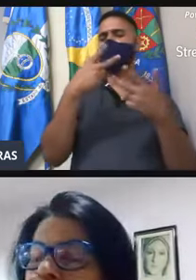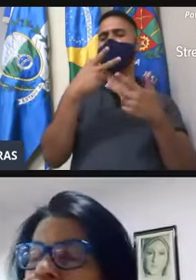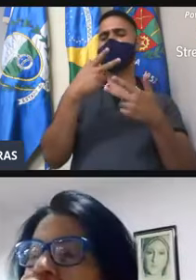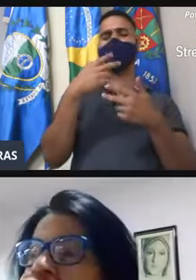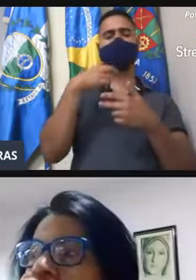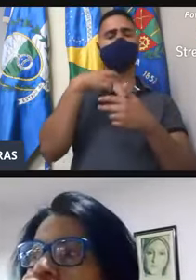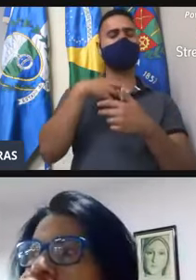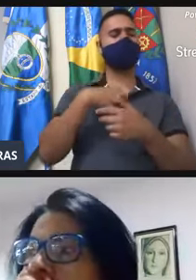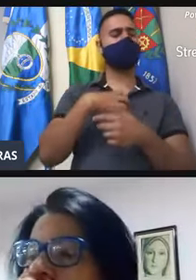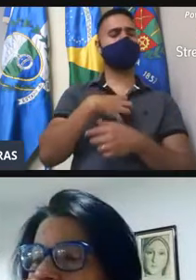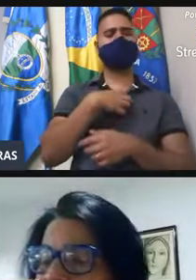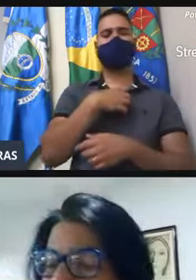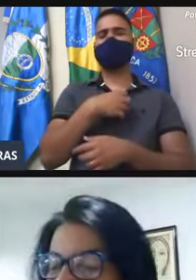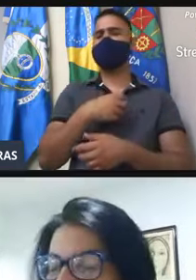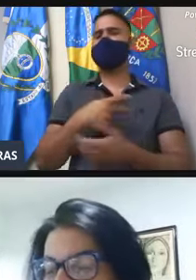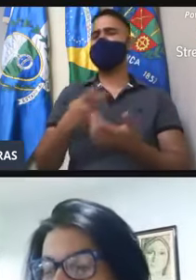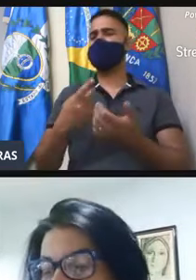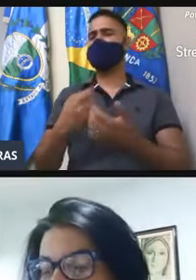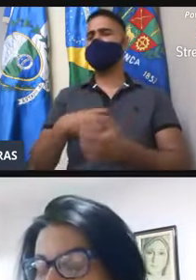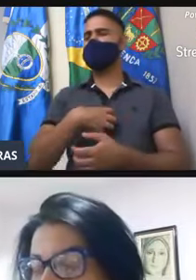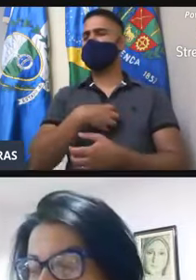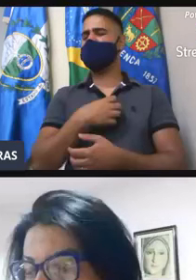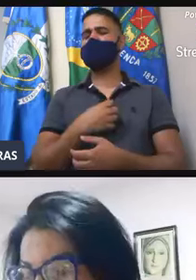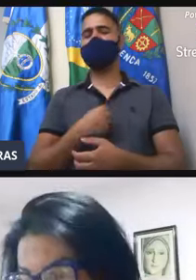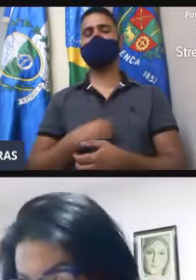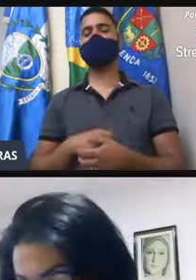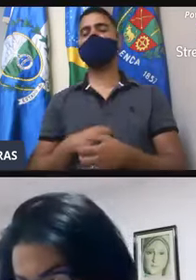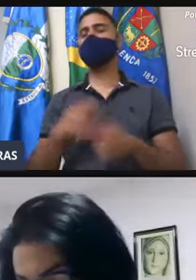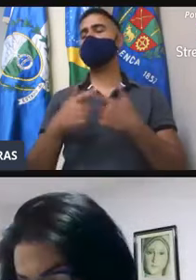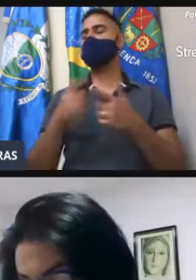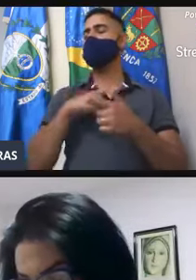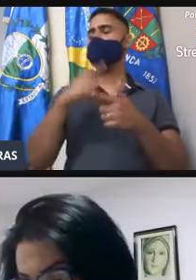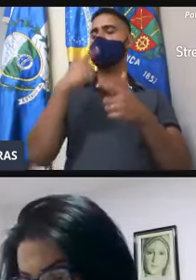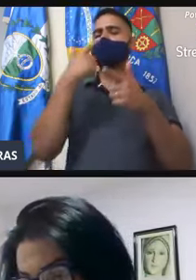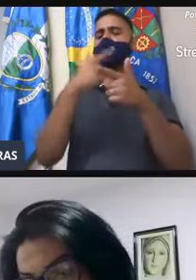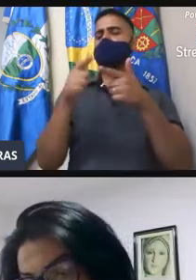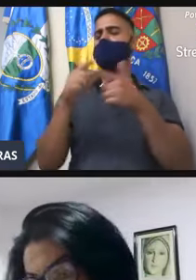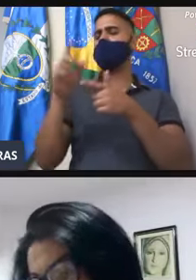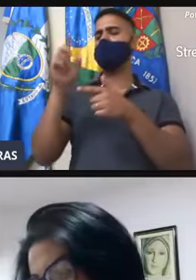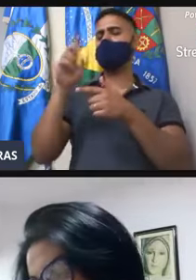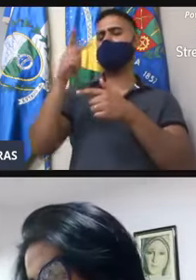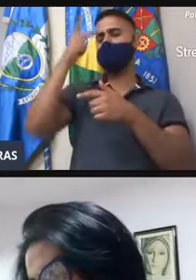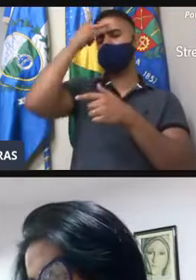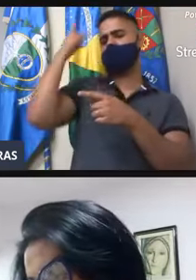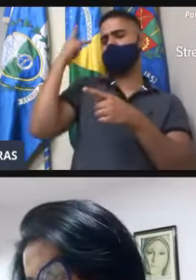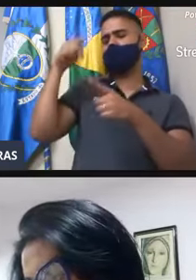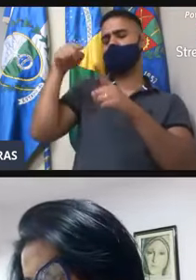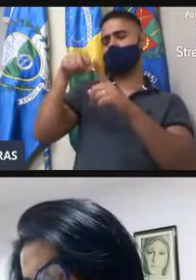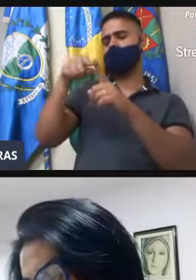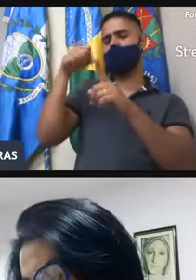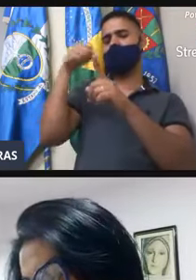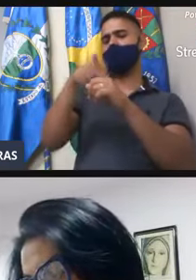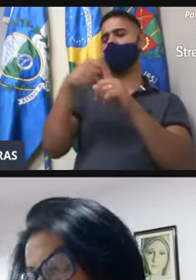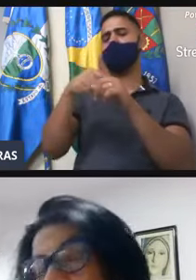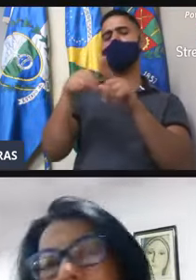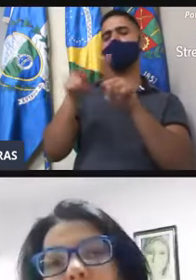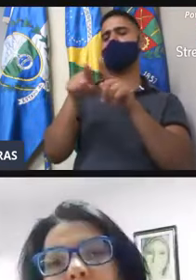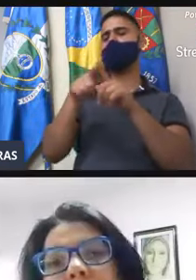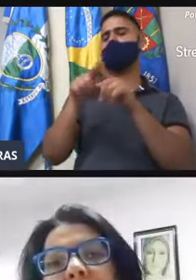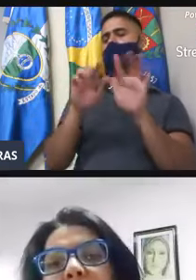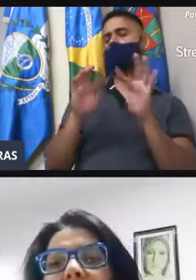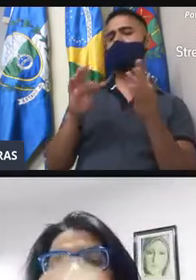Porque está trazendo problemas, não só para aquela vítima, mas para toda a